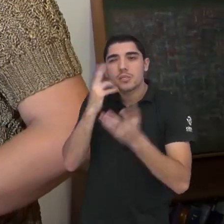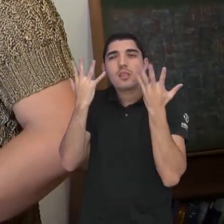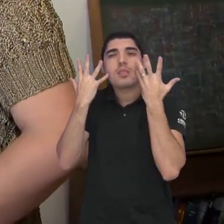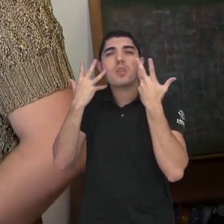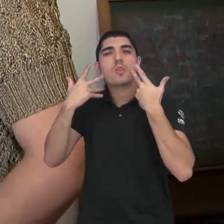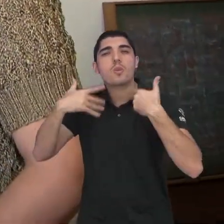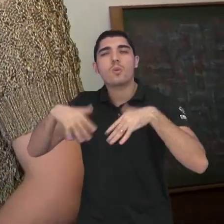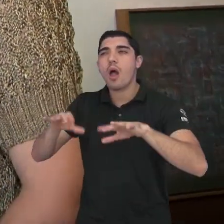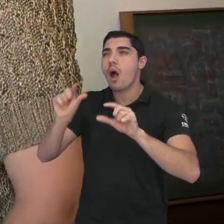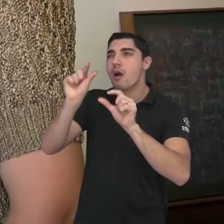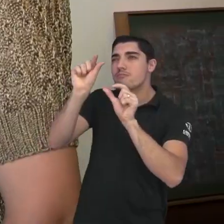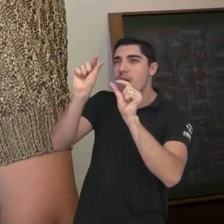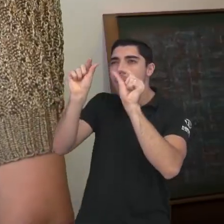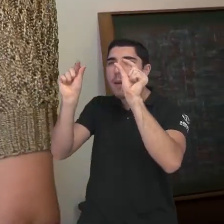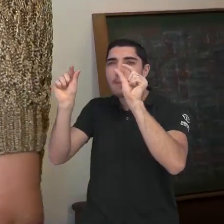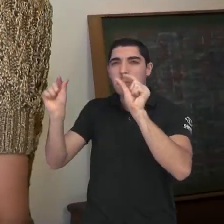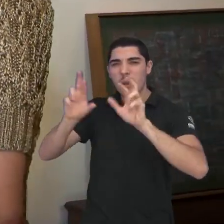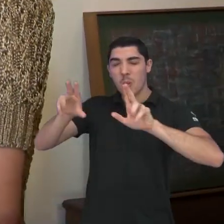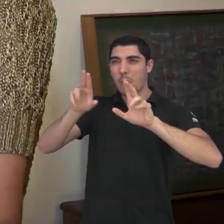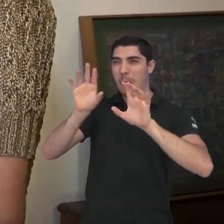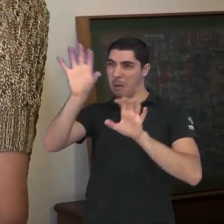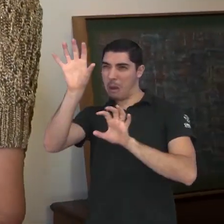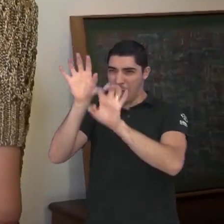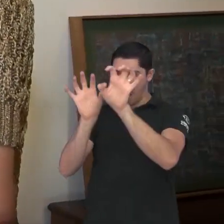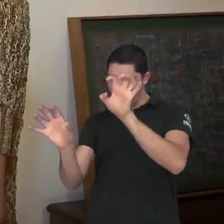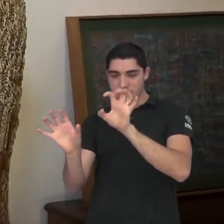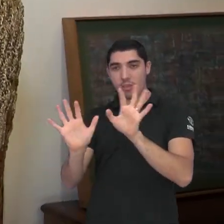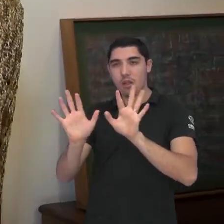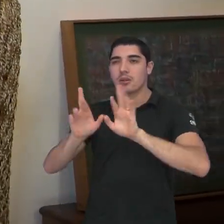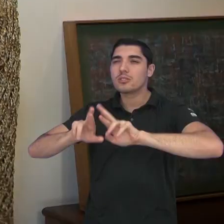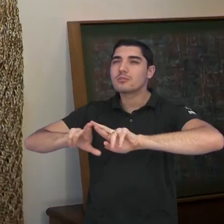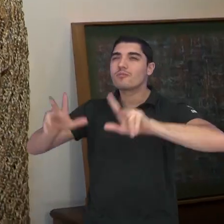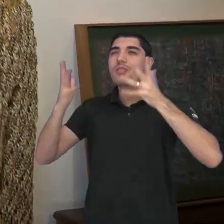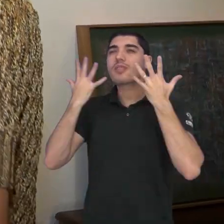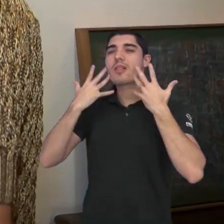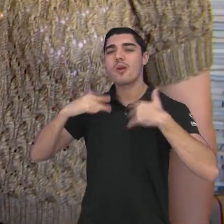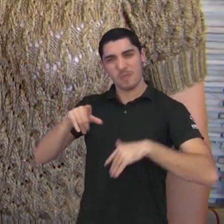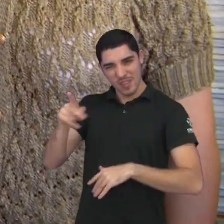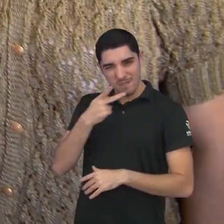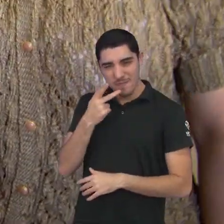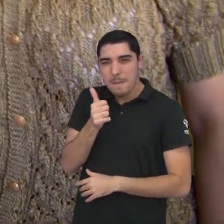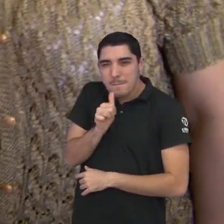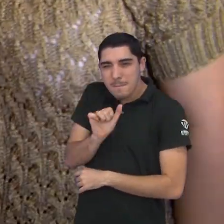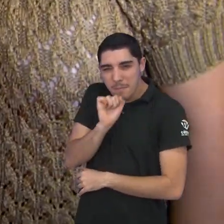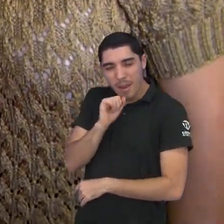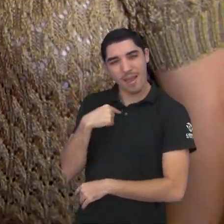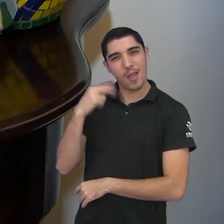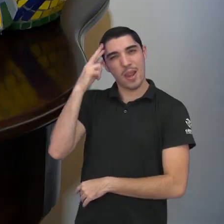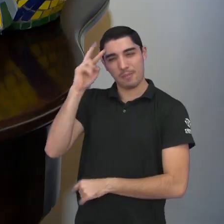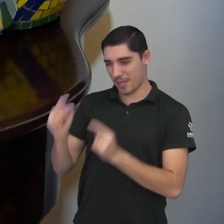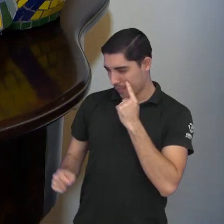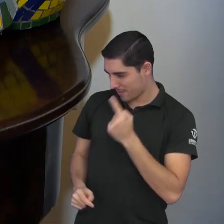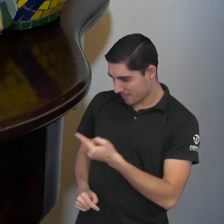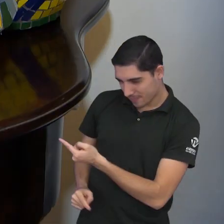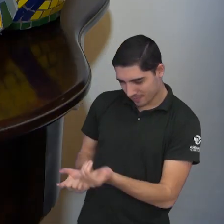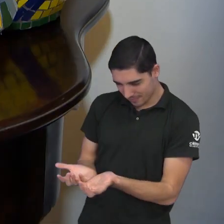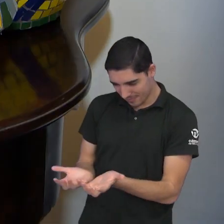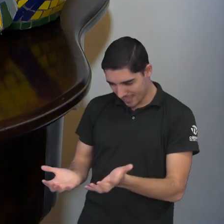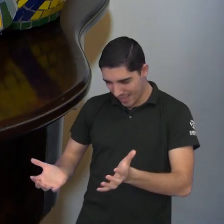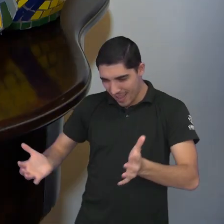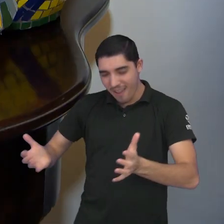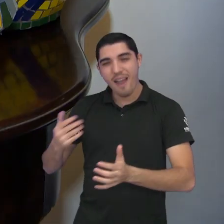super natural, super gostosa, sem agredir, sem né? agredir. Você falou de mãe, eu tô vendo essa sua gamelinha aqui. Sim.